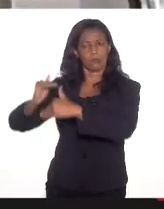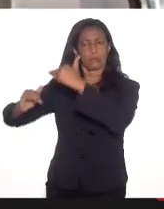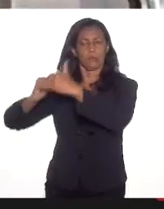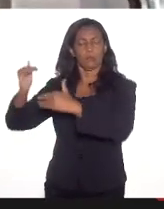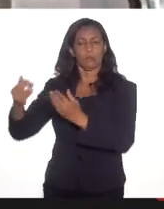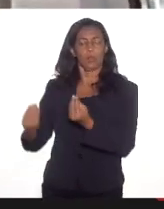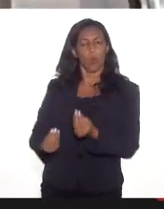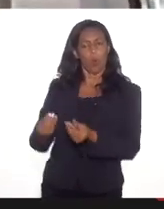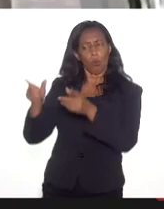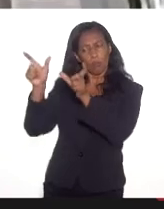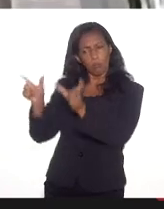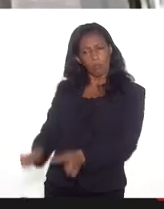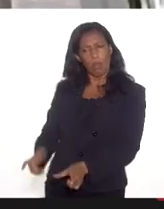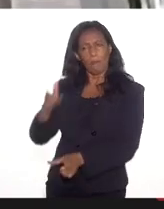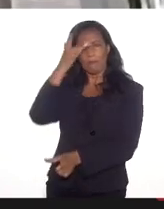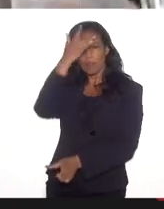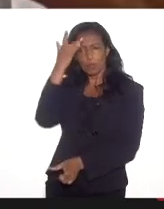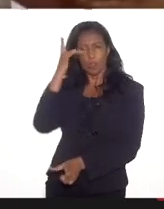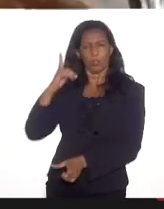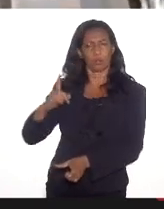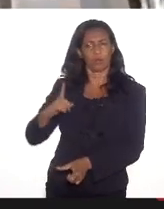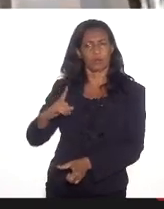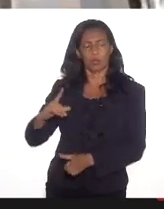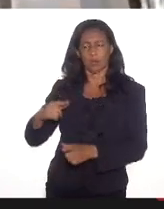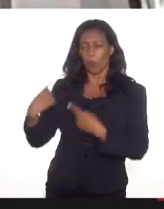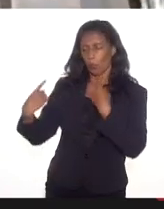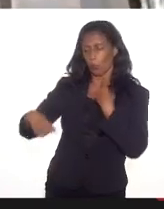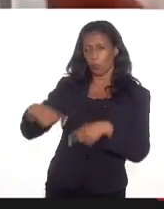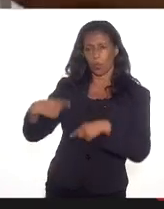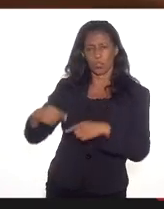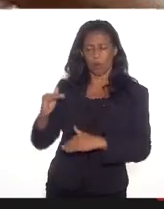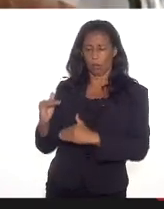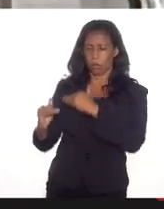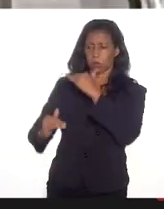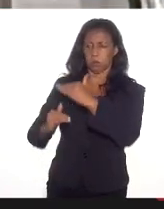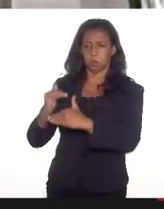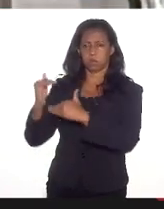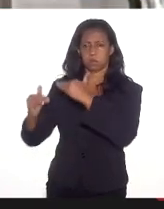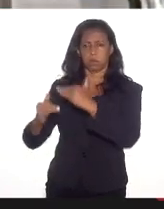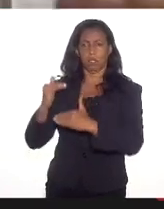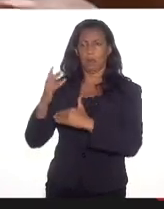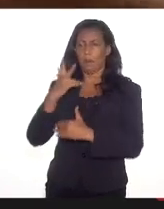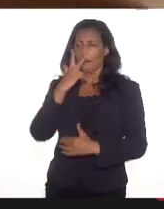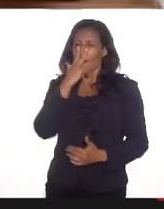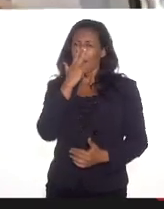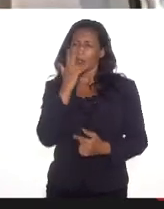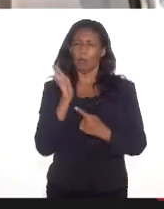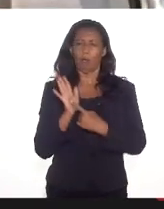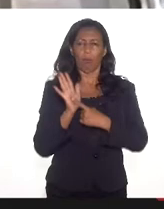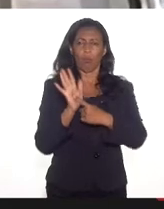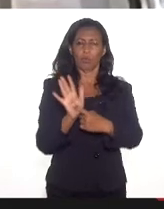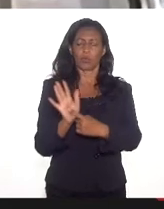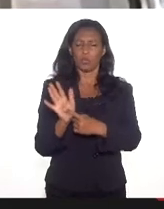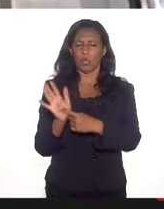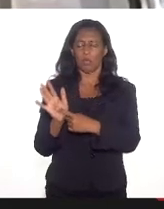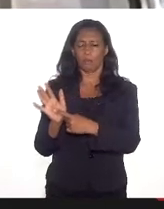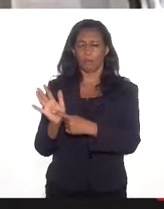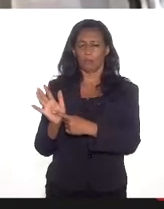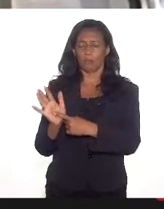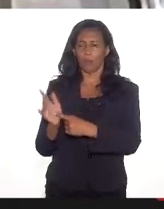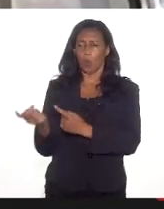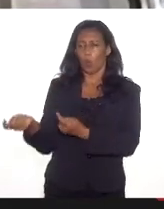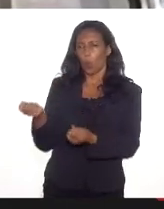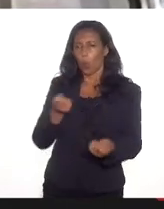cidadãs que são são políticas que vão sendo construídas para manter o fisiologismo para manter o